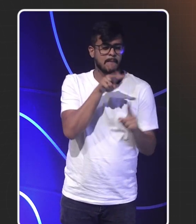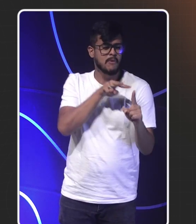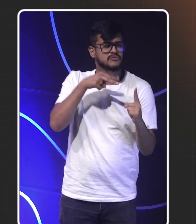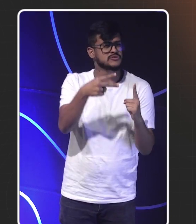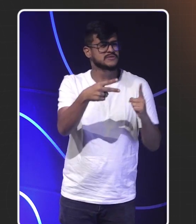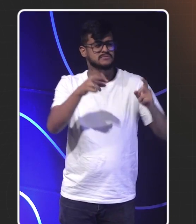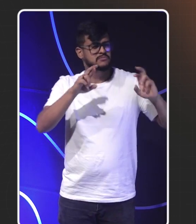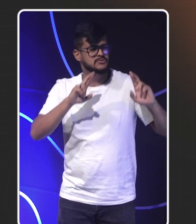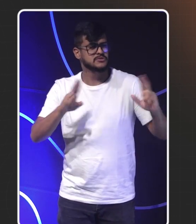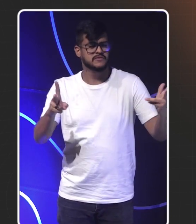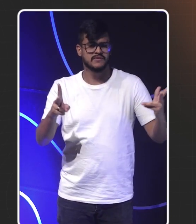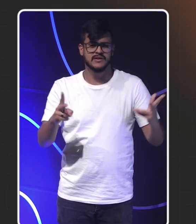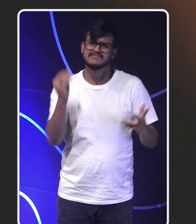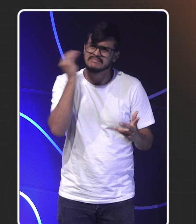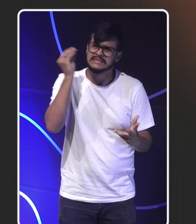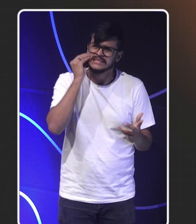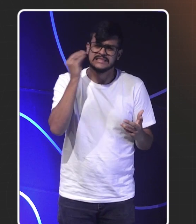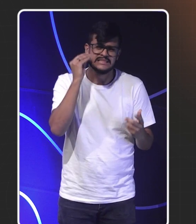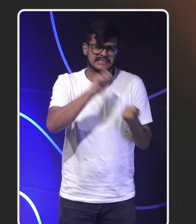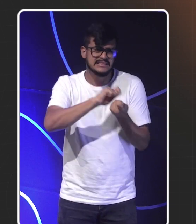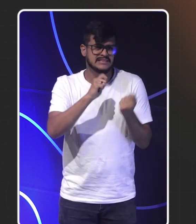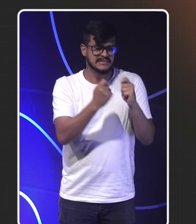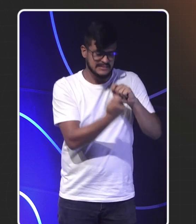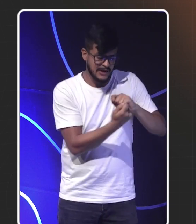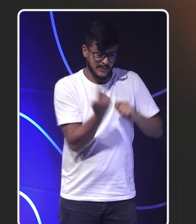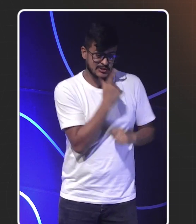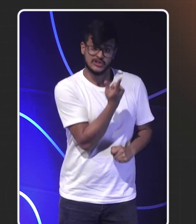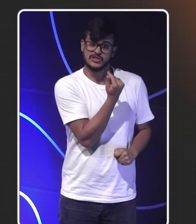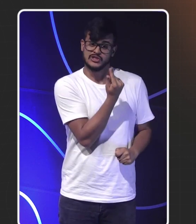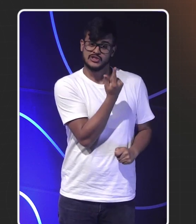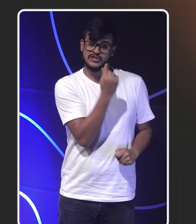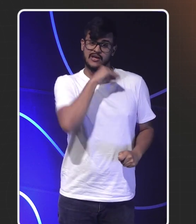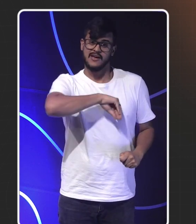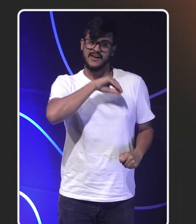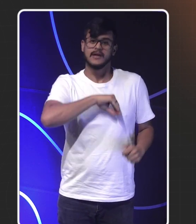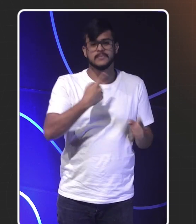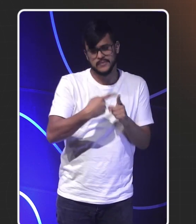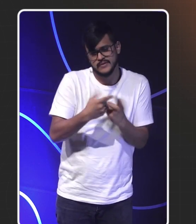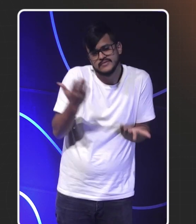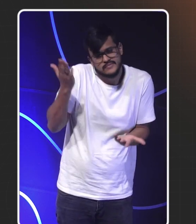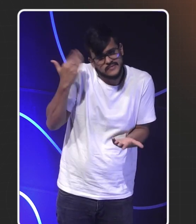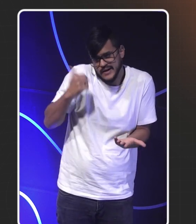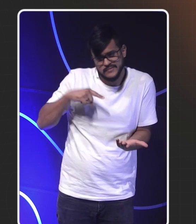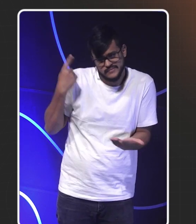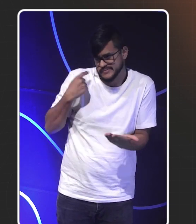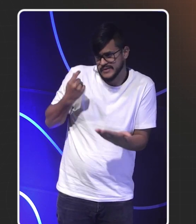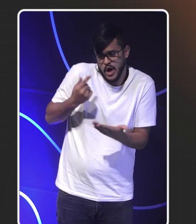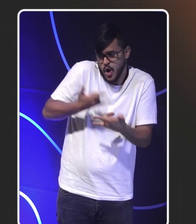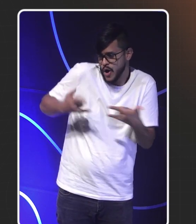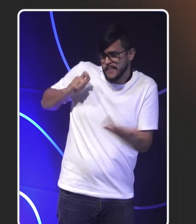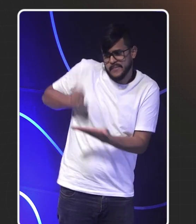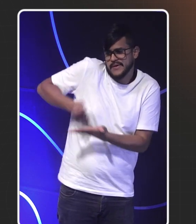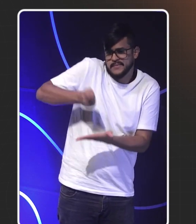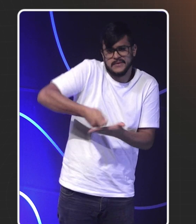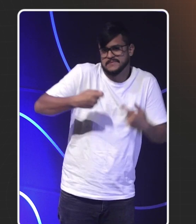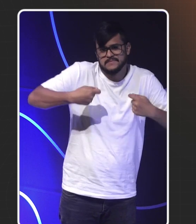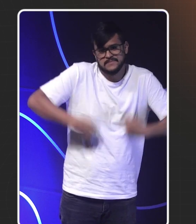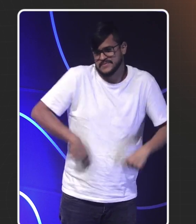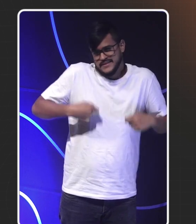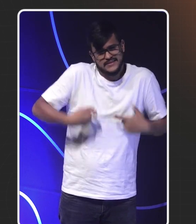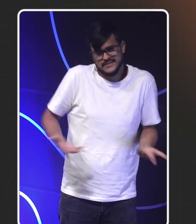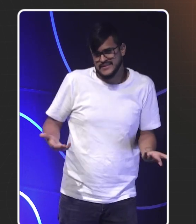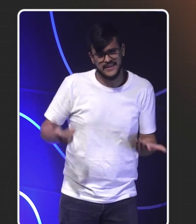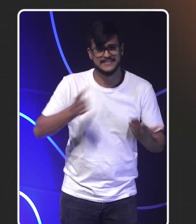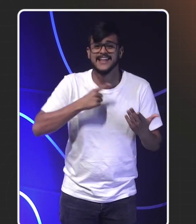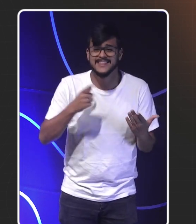não conseguia reverter isso em dinheiro, né? Porque no fim a gente precisa pagar as contas também, a gente precisa